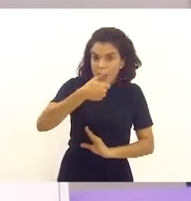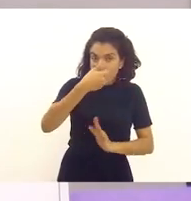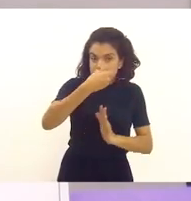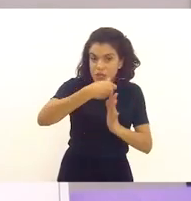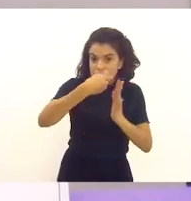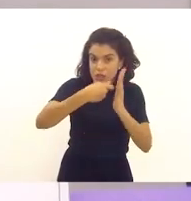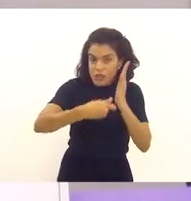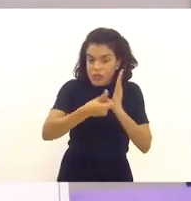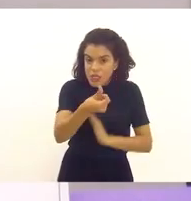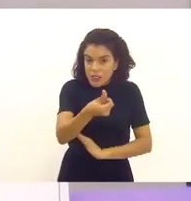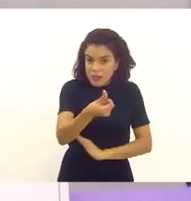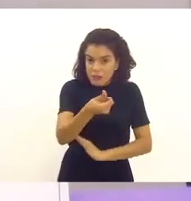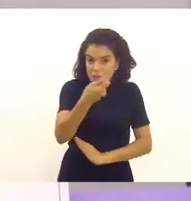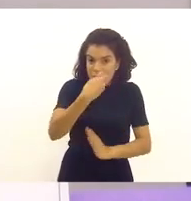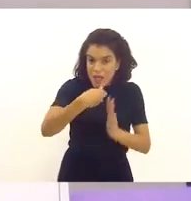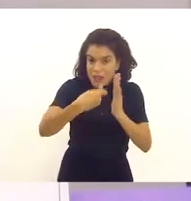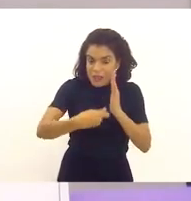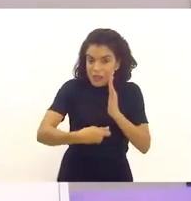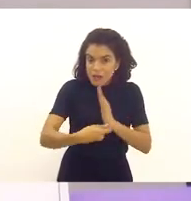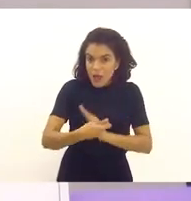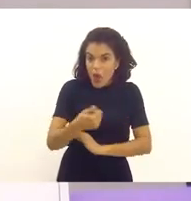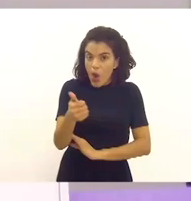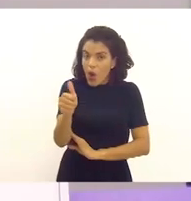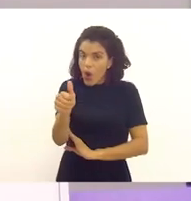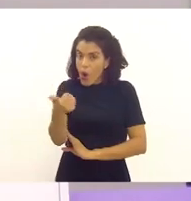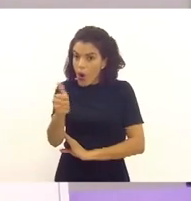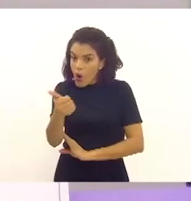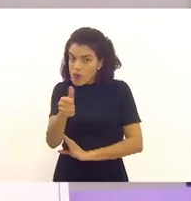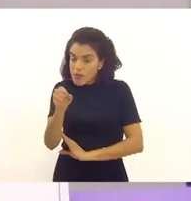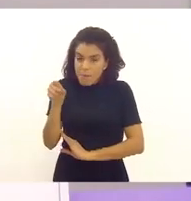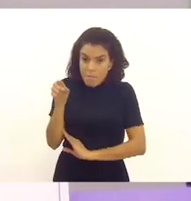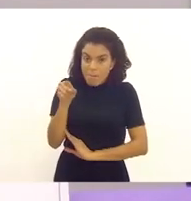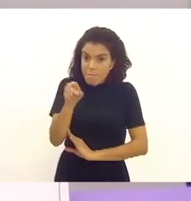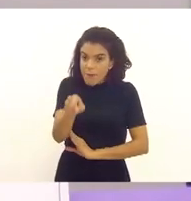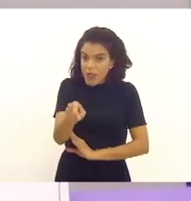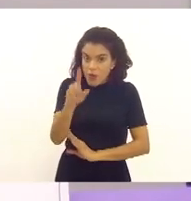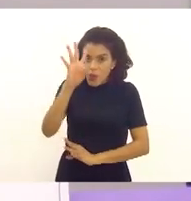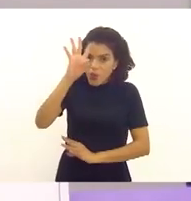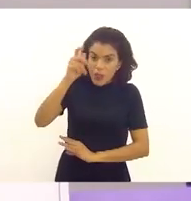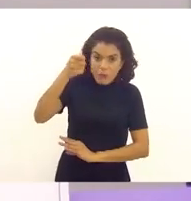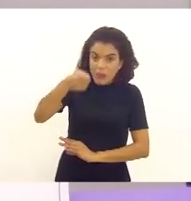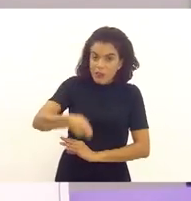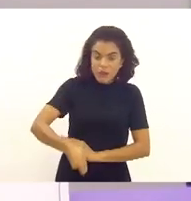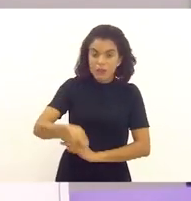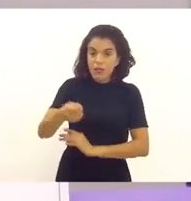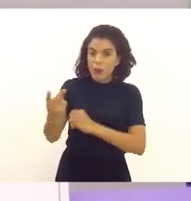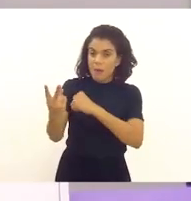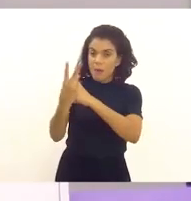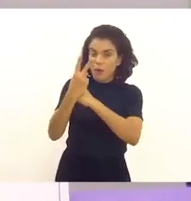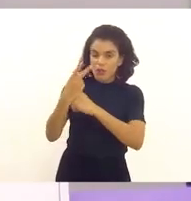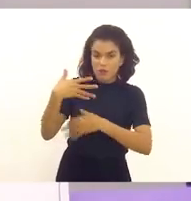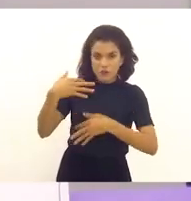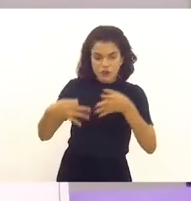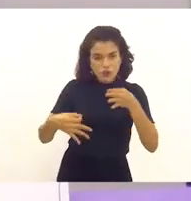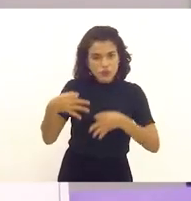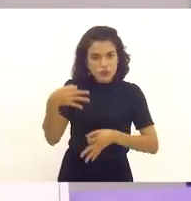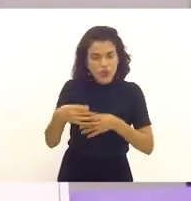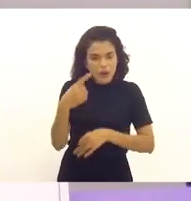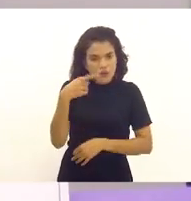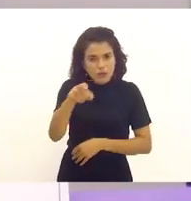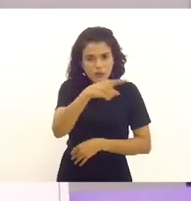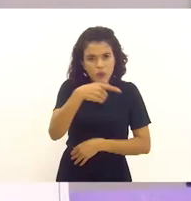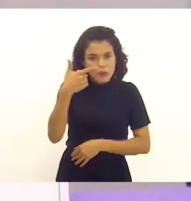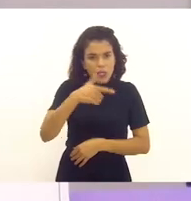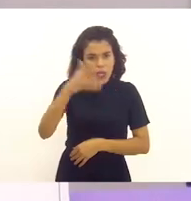2023 com 11 mil medidas protetivas vocês entendem o tamanho